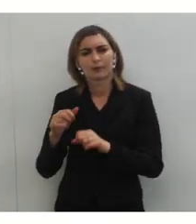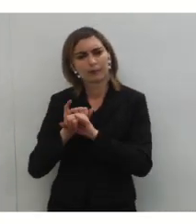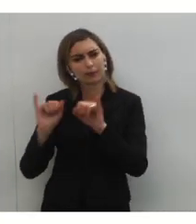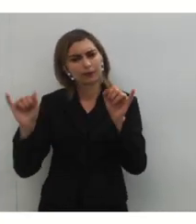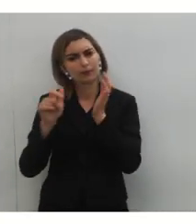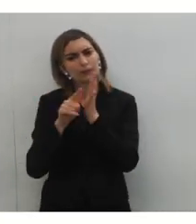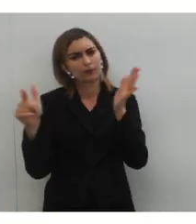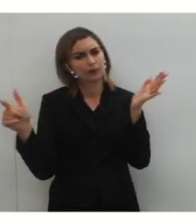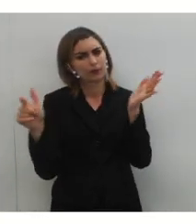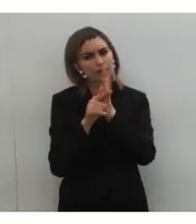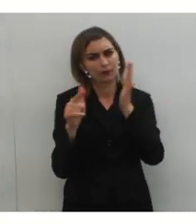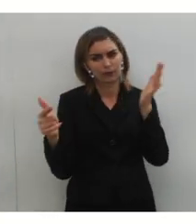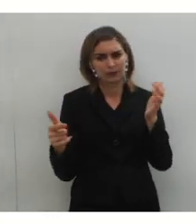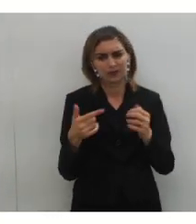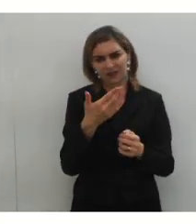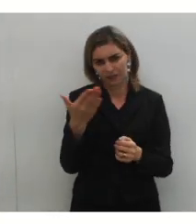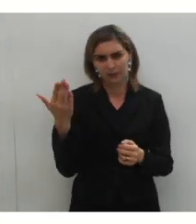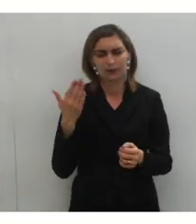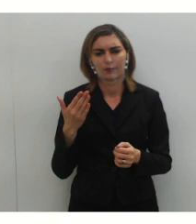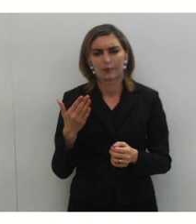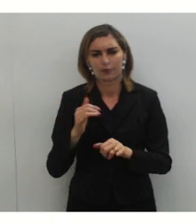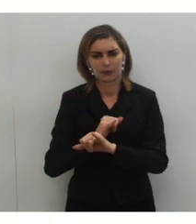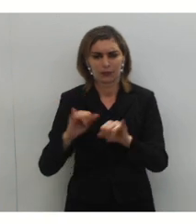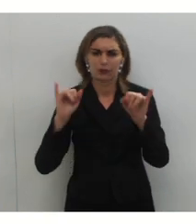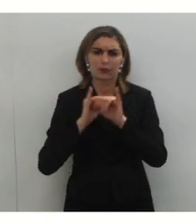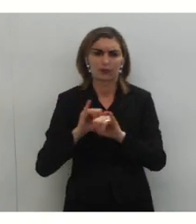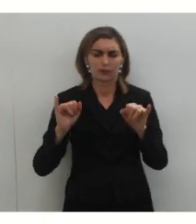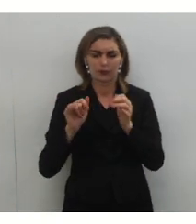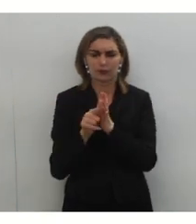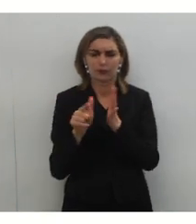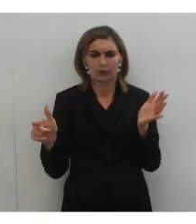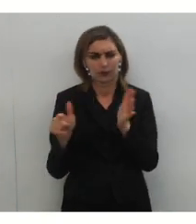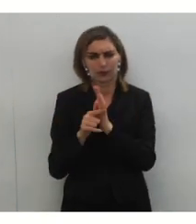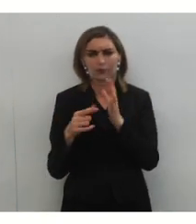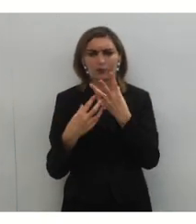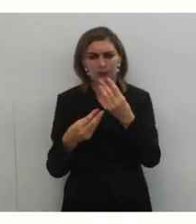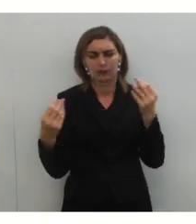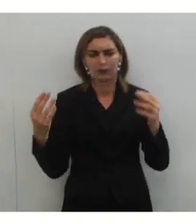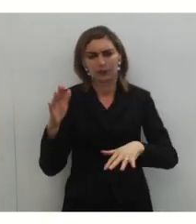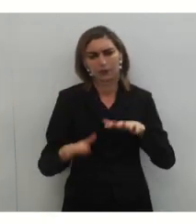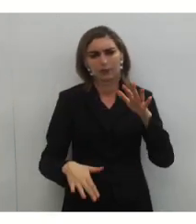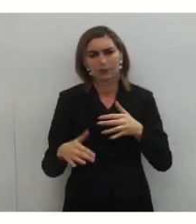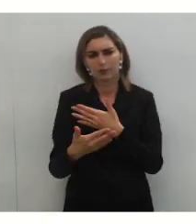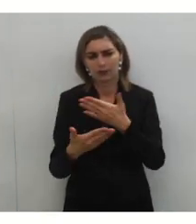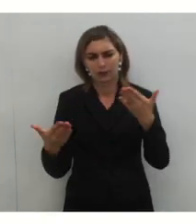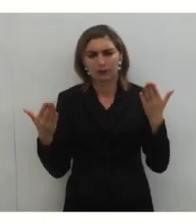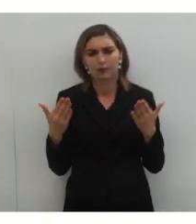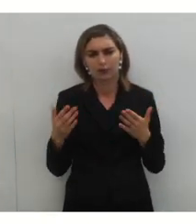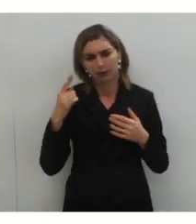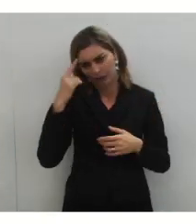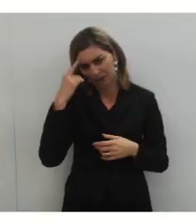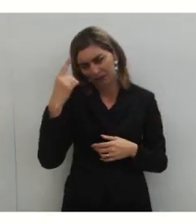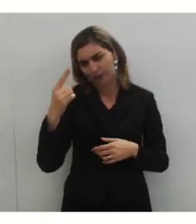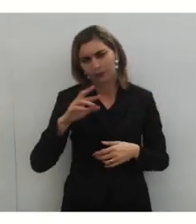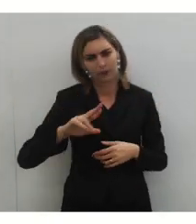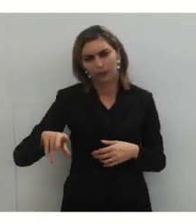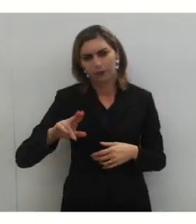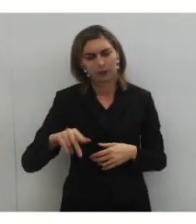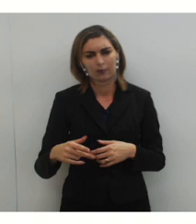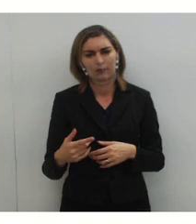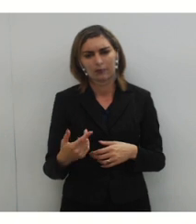de jornal, tá? Isso aí é uma notícia de jornal. E muitas vezes a ideia de não